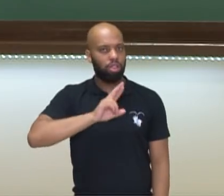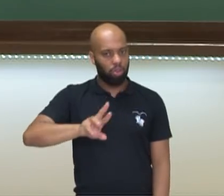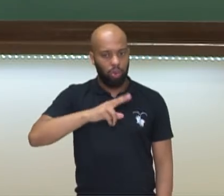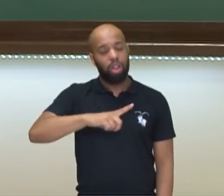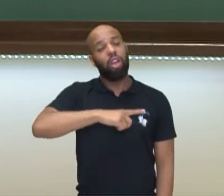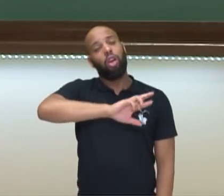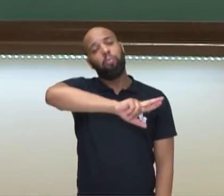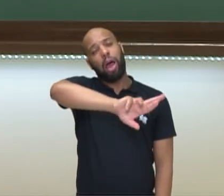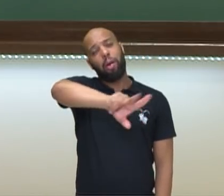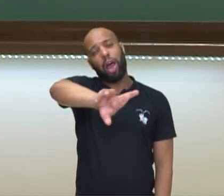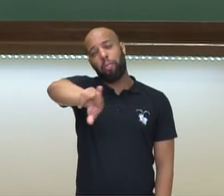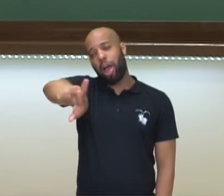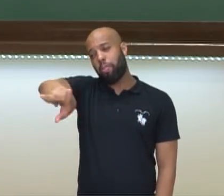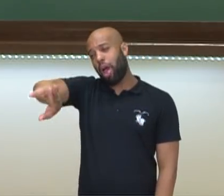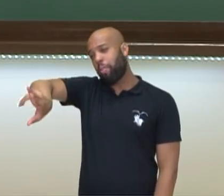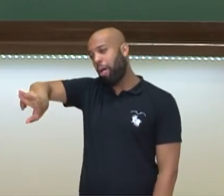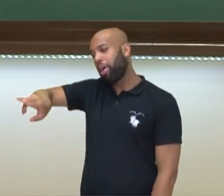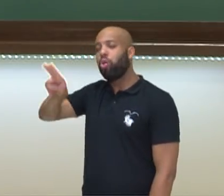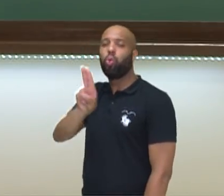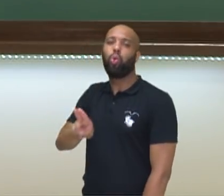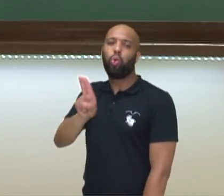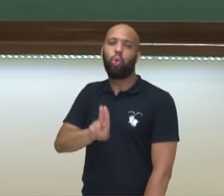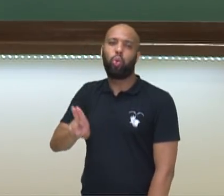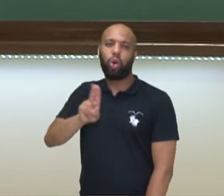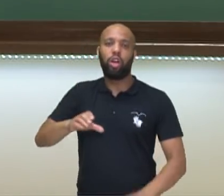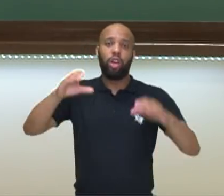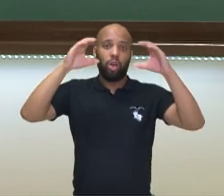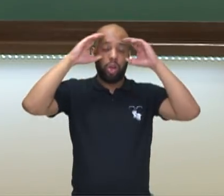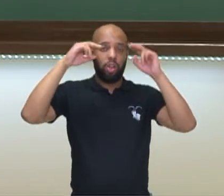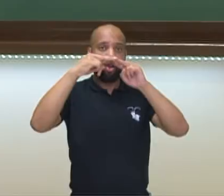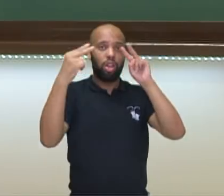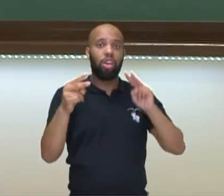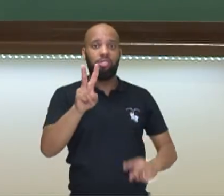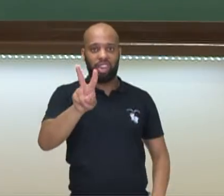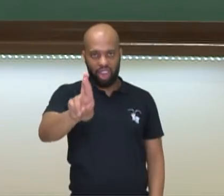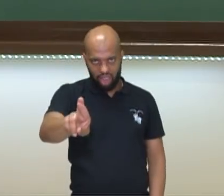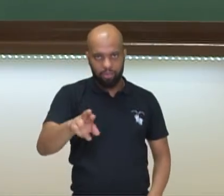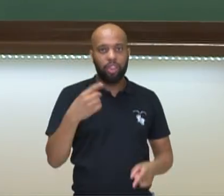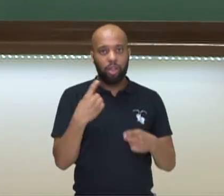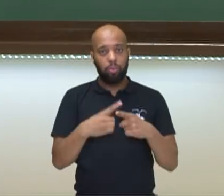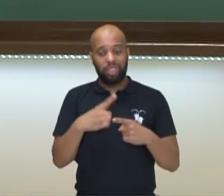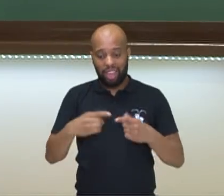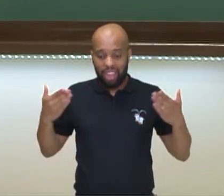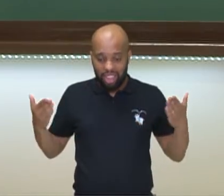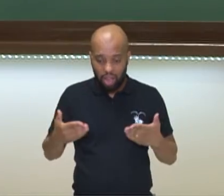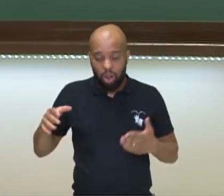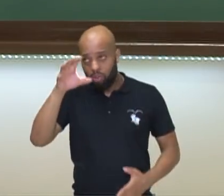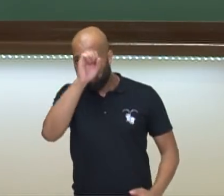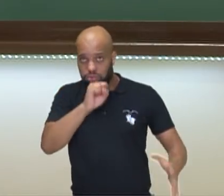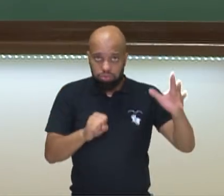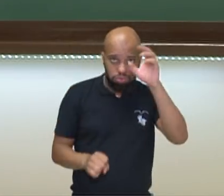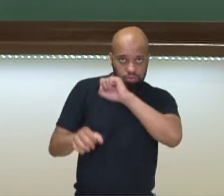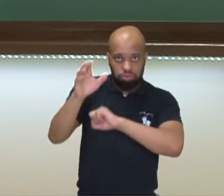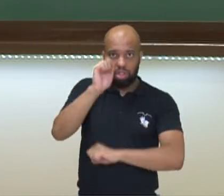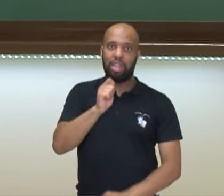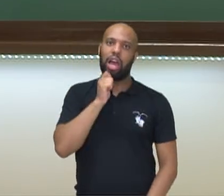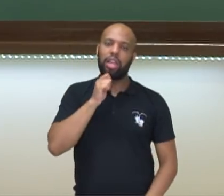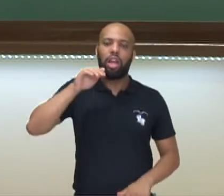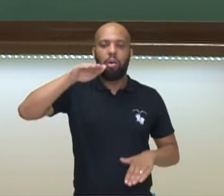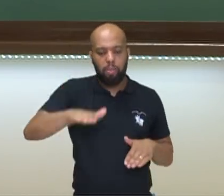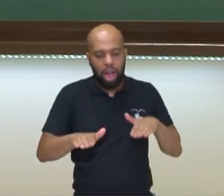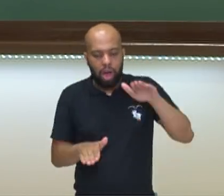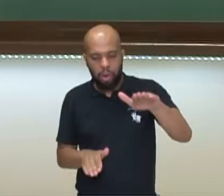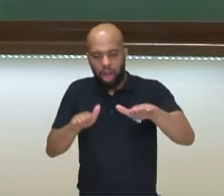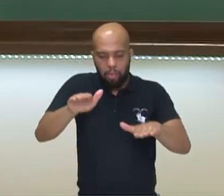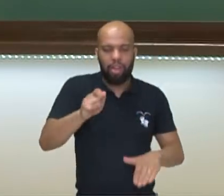existem vários outros usos para a realidade virtual. Na verdade, nós estamos ainda aprendendo sobre esses